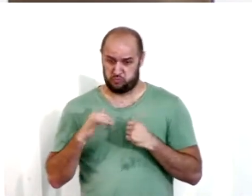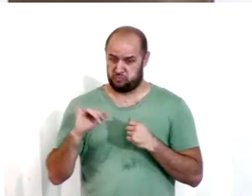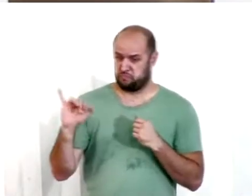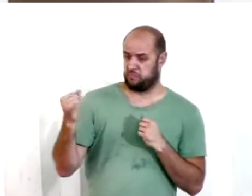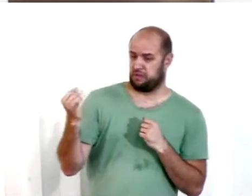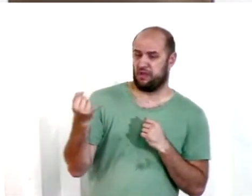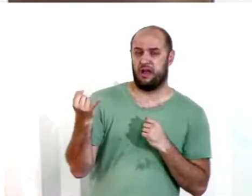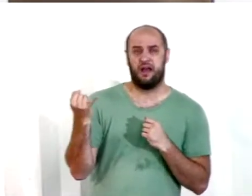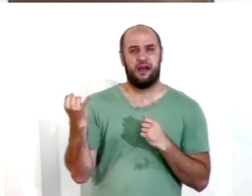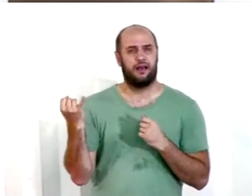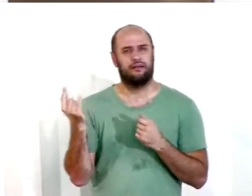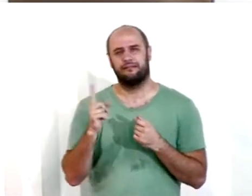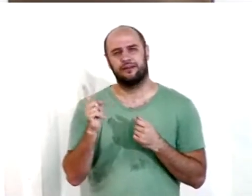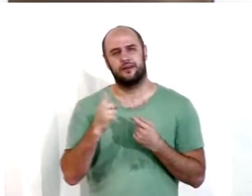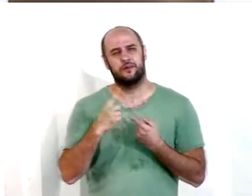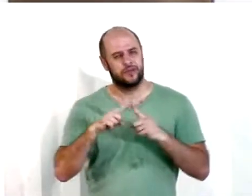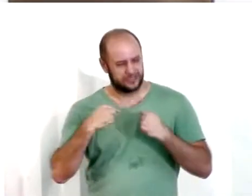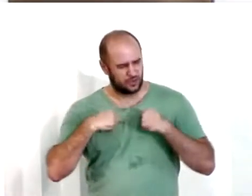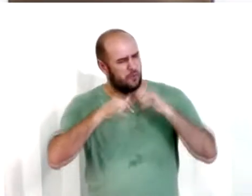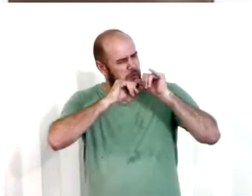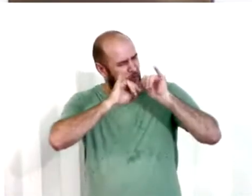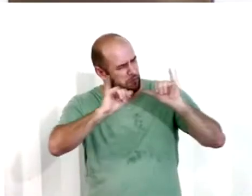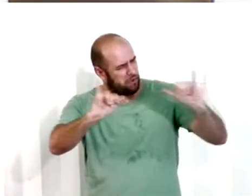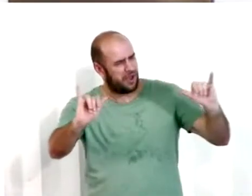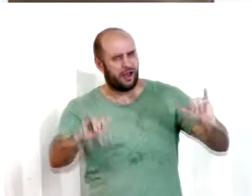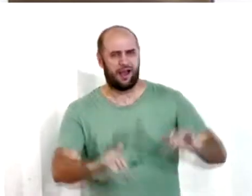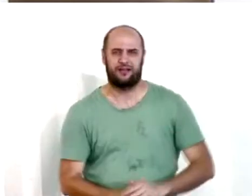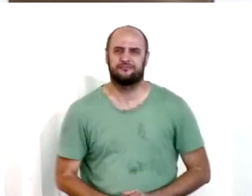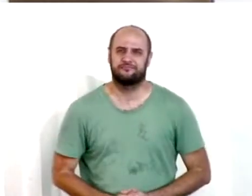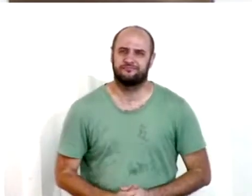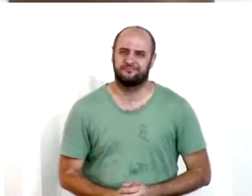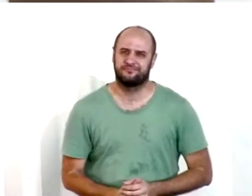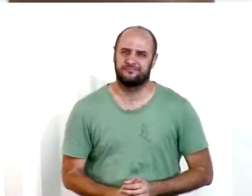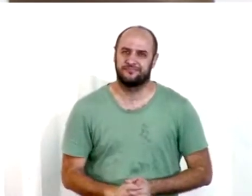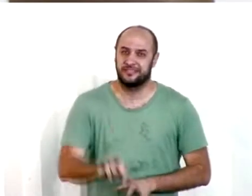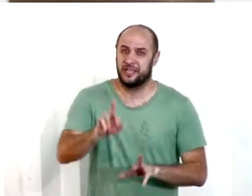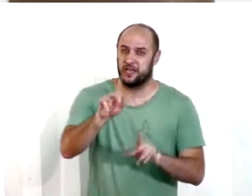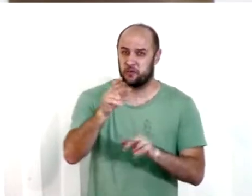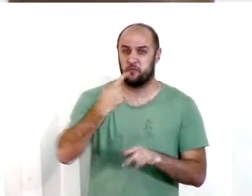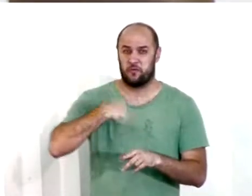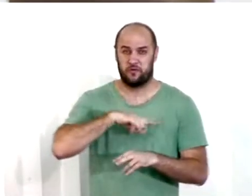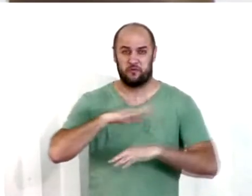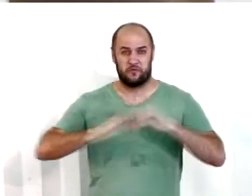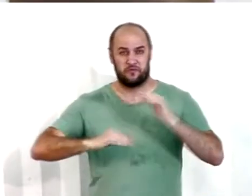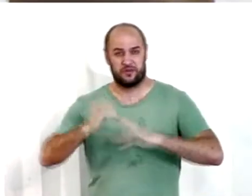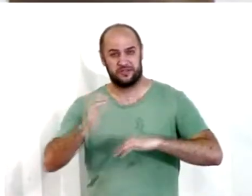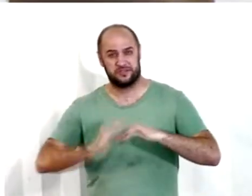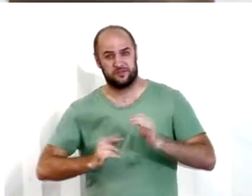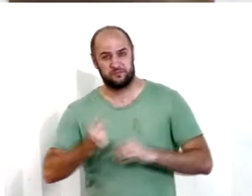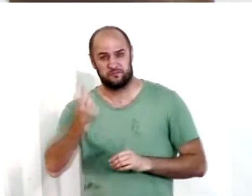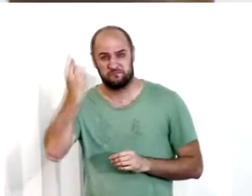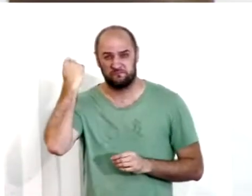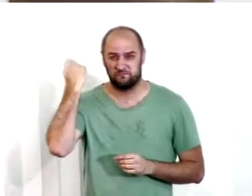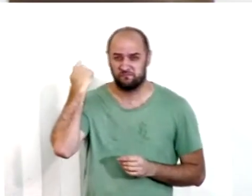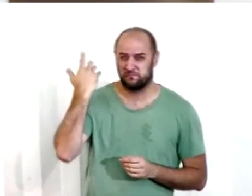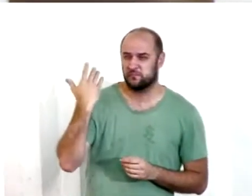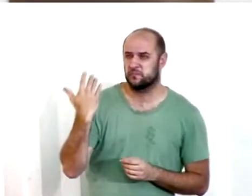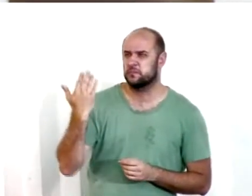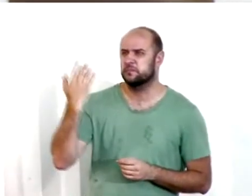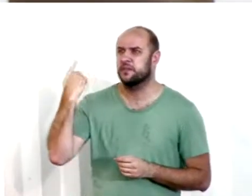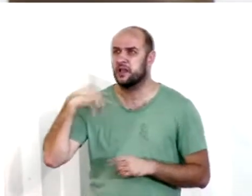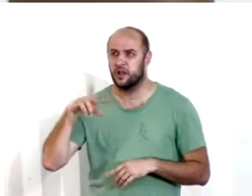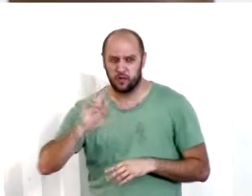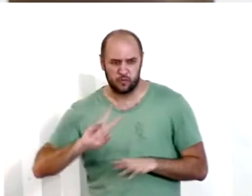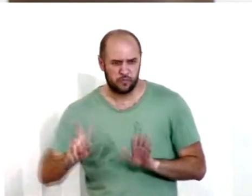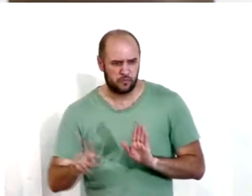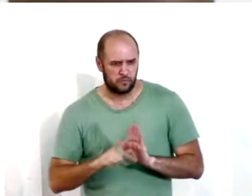para que eu proclame, assim como nós cantamos aquilo que está lá em 2 Pedro capítulo 2, versículo 9, nós